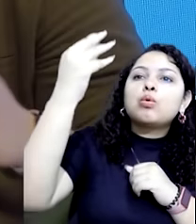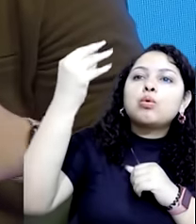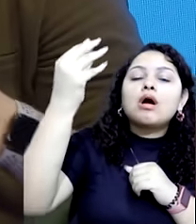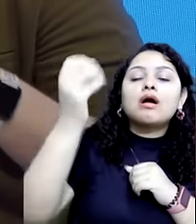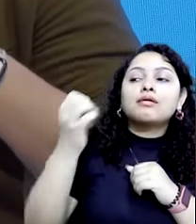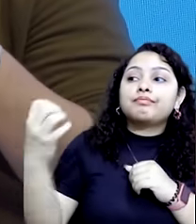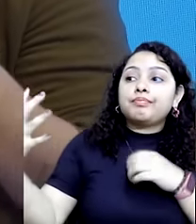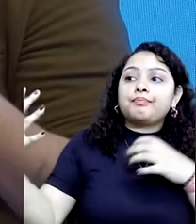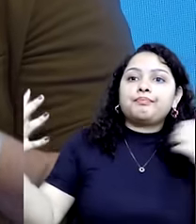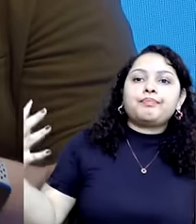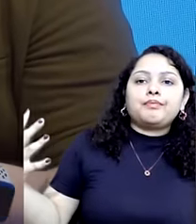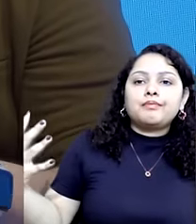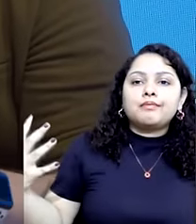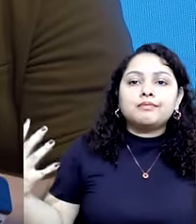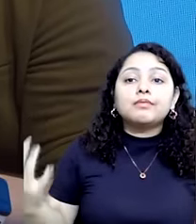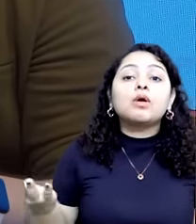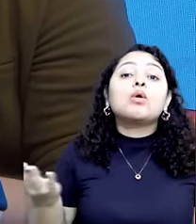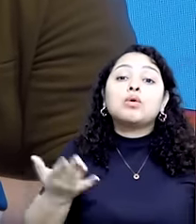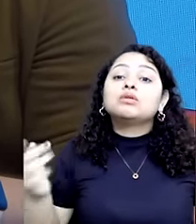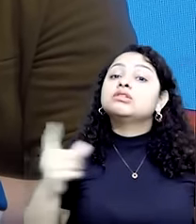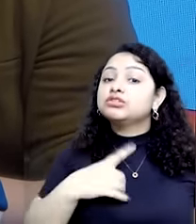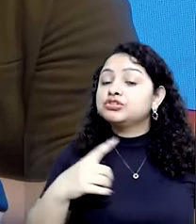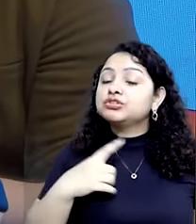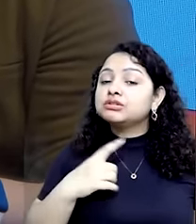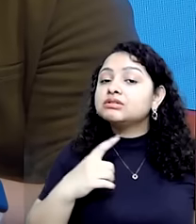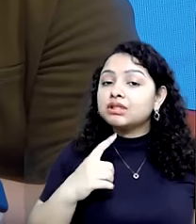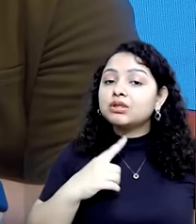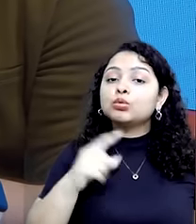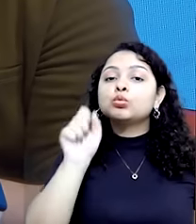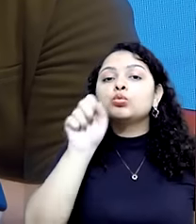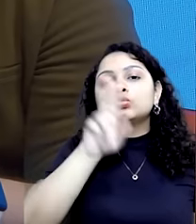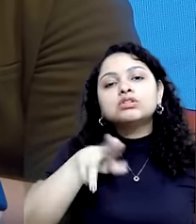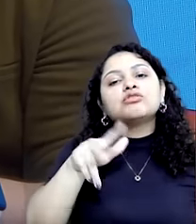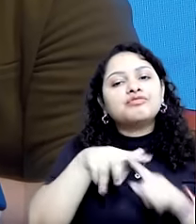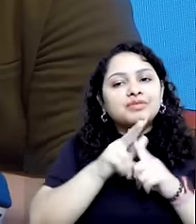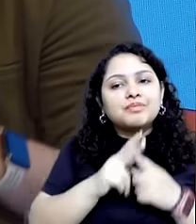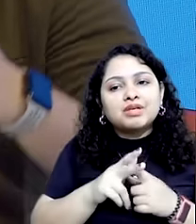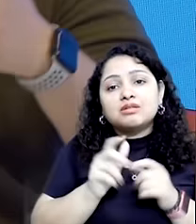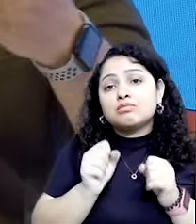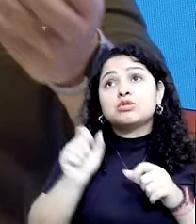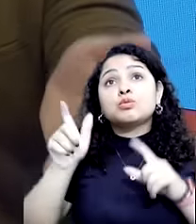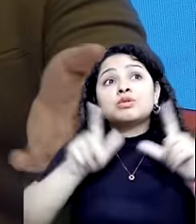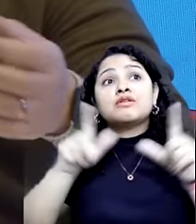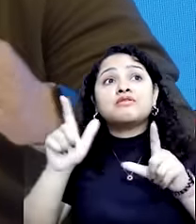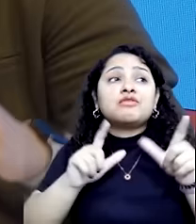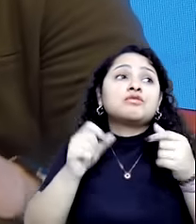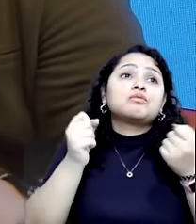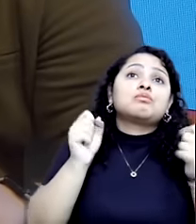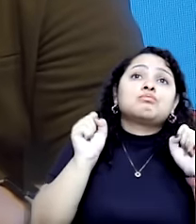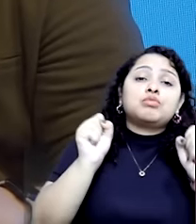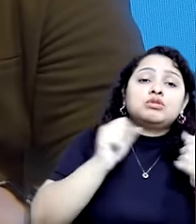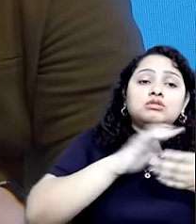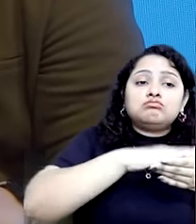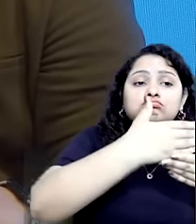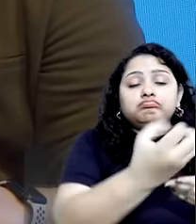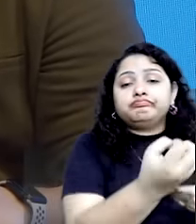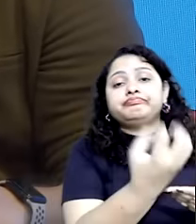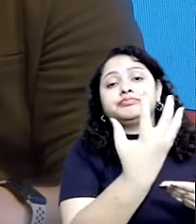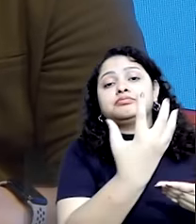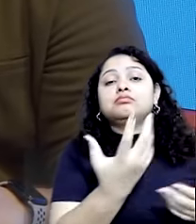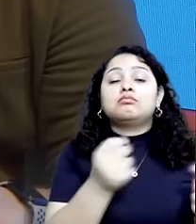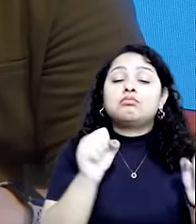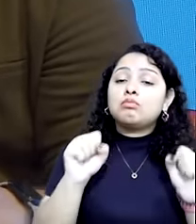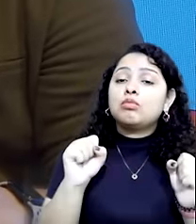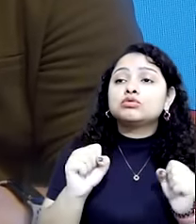laterais hoje a gente tem recursos para isso usando ferramentas como eu falei você pode usar uma televisão você pode usar um monitor um notebook